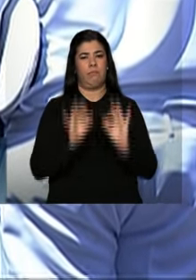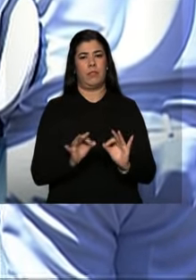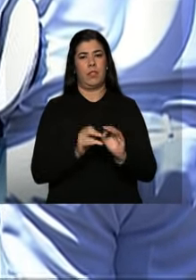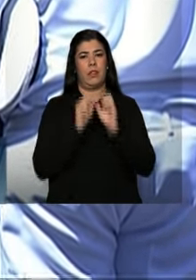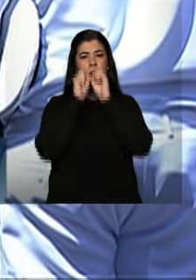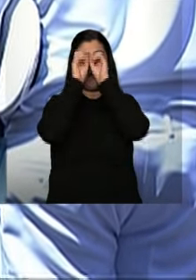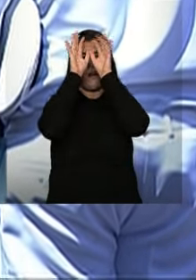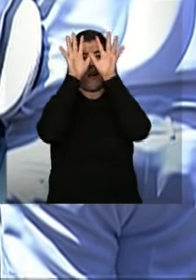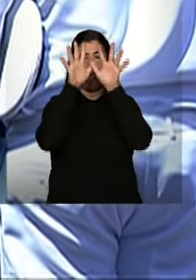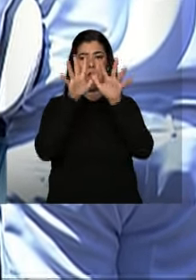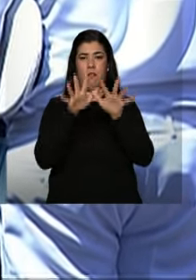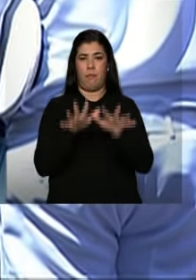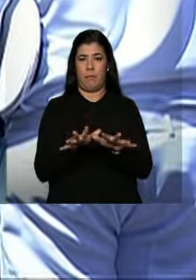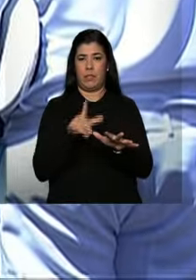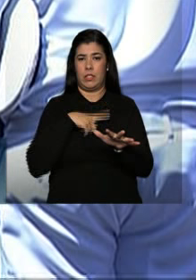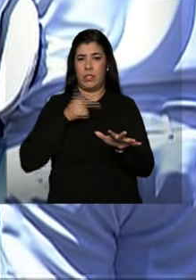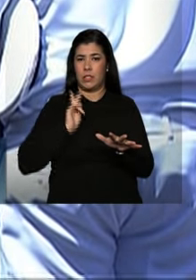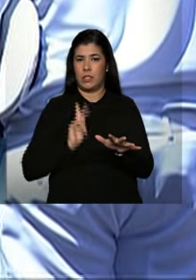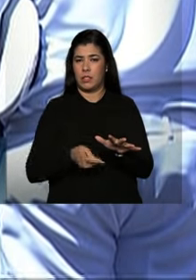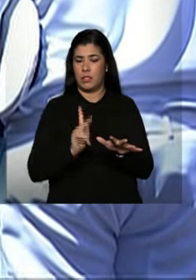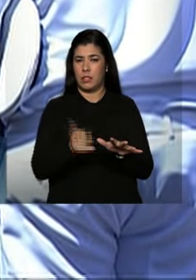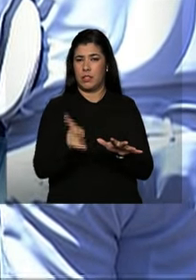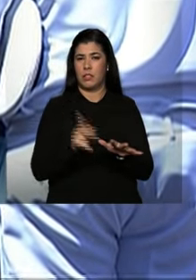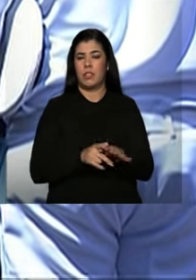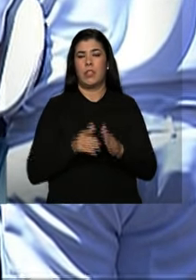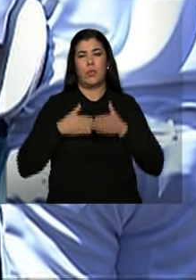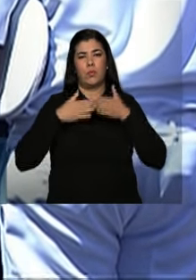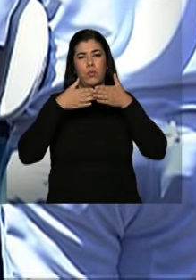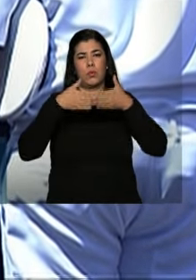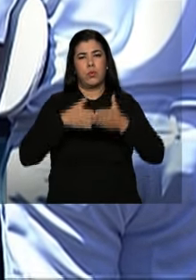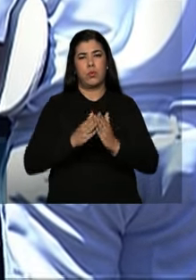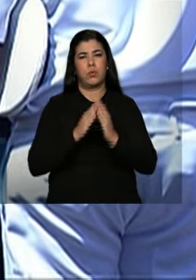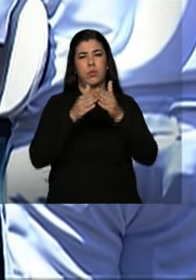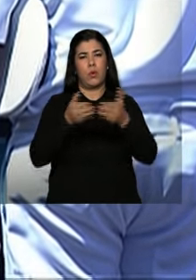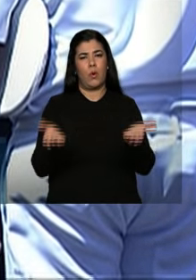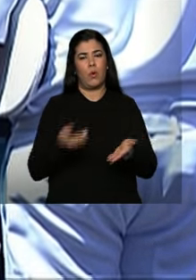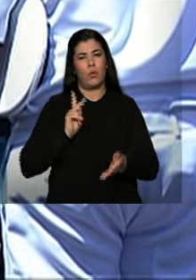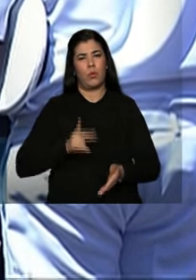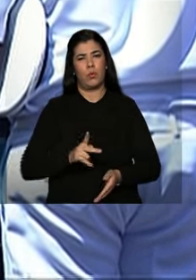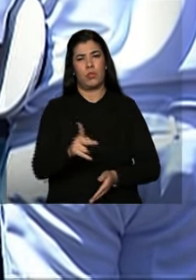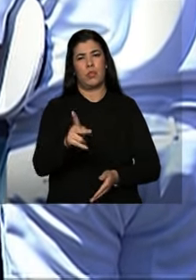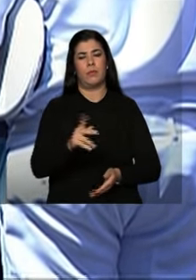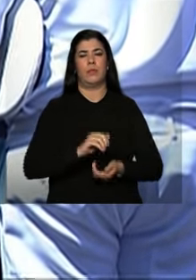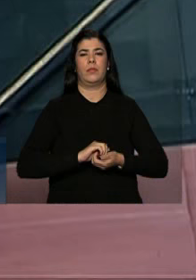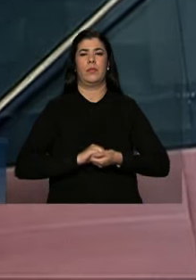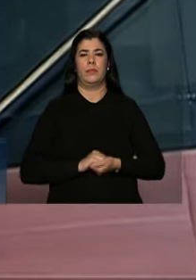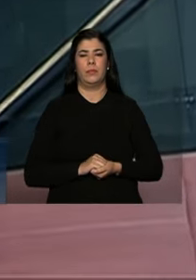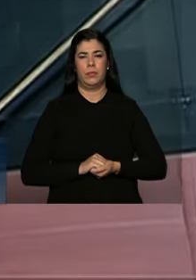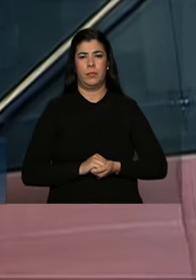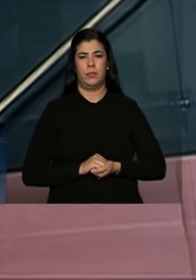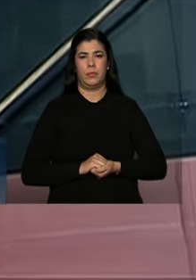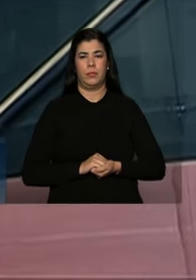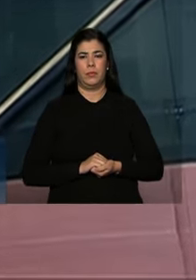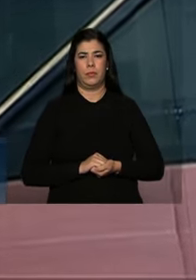abençoando durante toda a tua jornada, hoje e sempre.